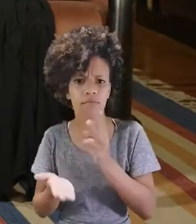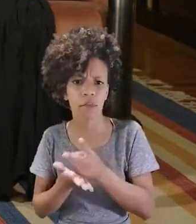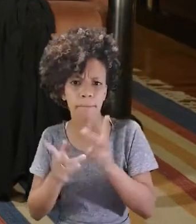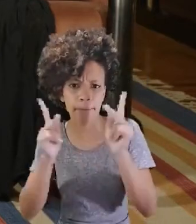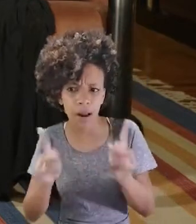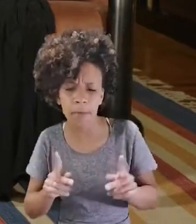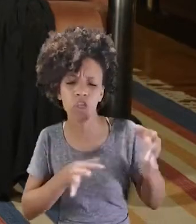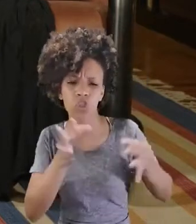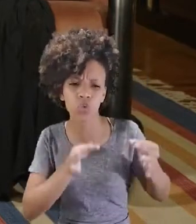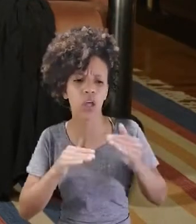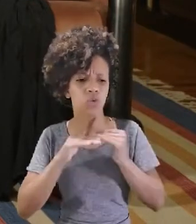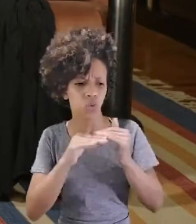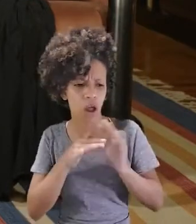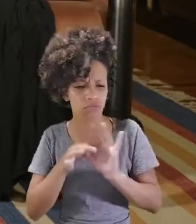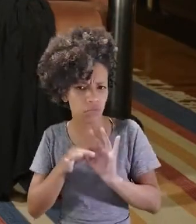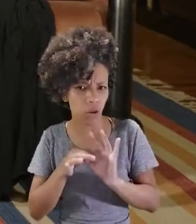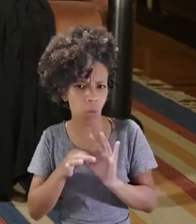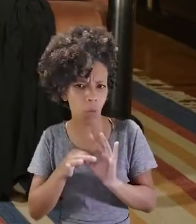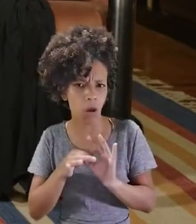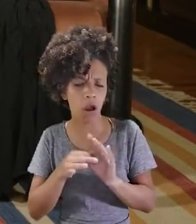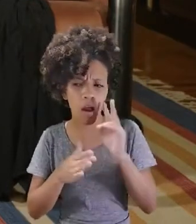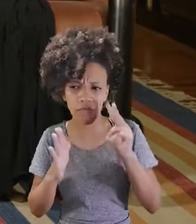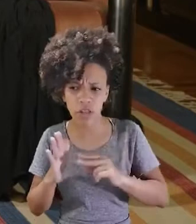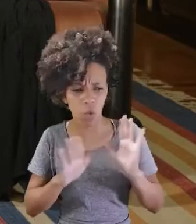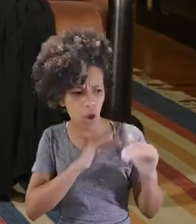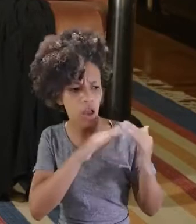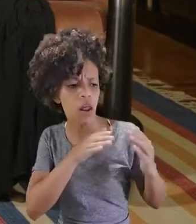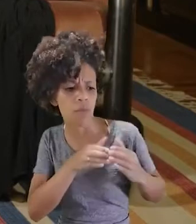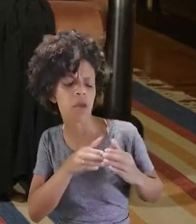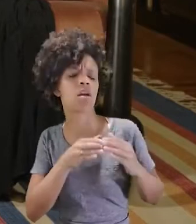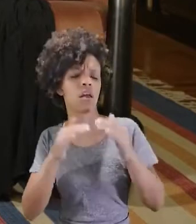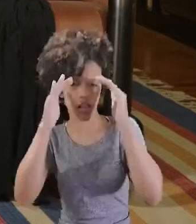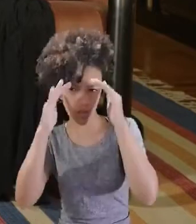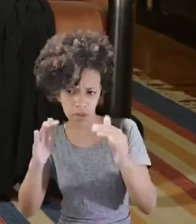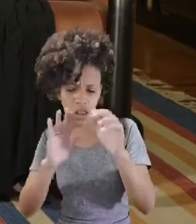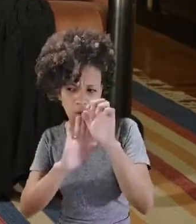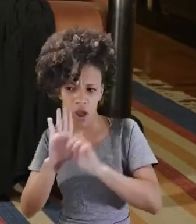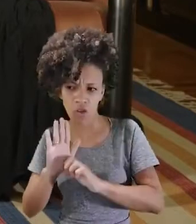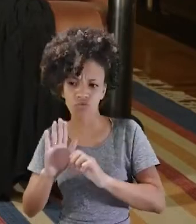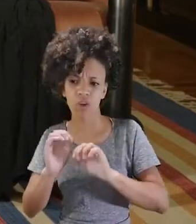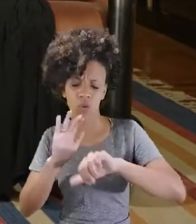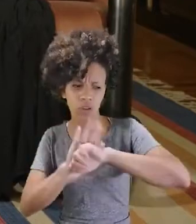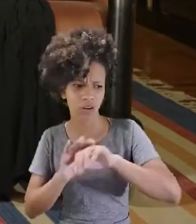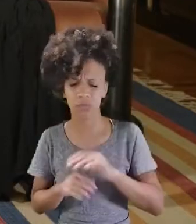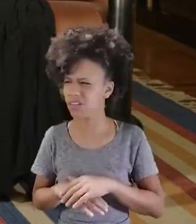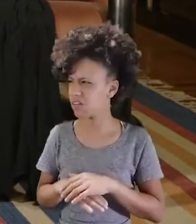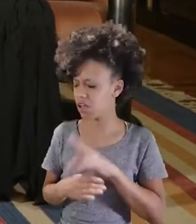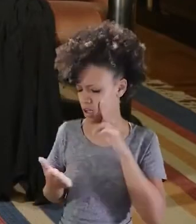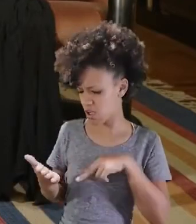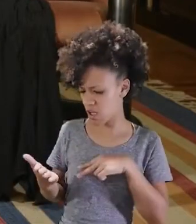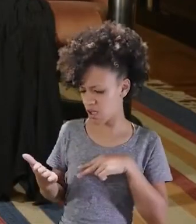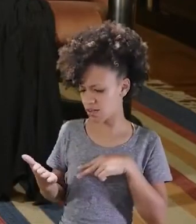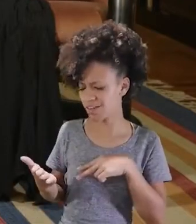pela paz justiça liberdade e igualdade União visando sempre o crescimento da organização respeitando sempre a ética do que dá vontade de pegar